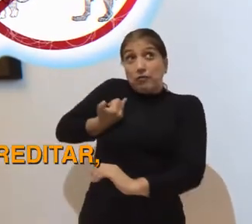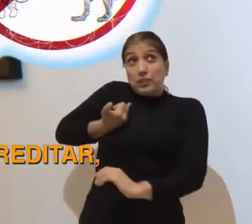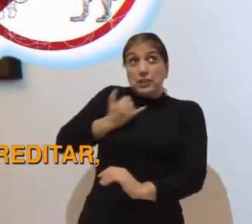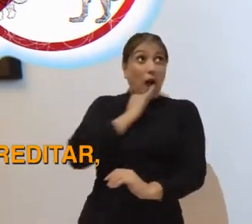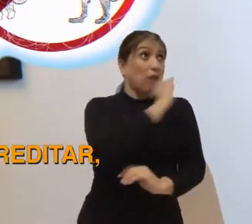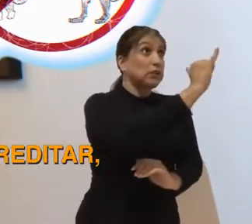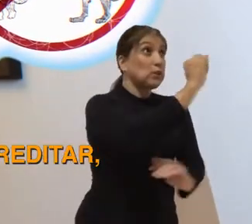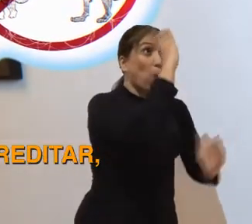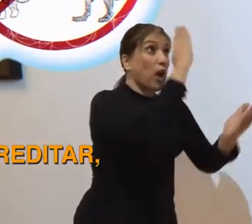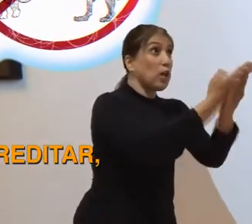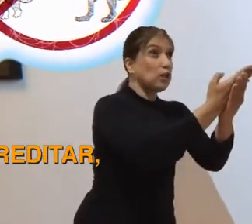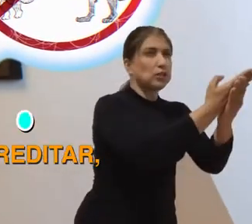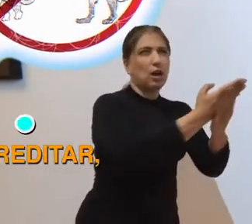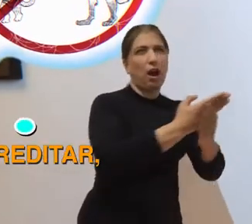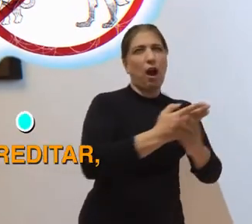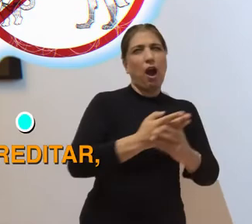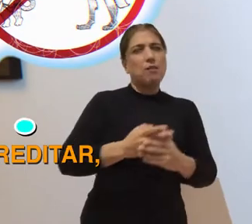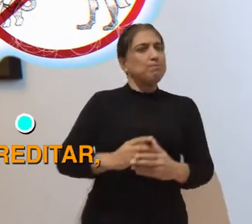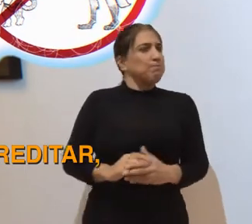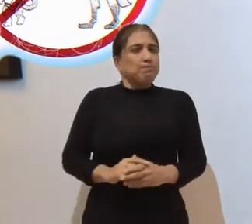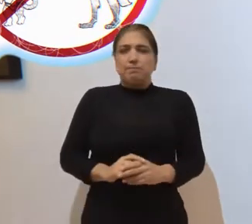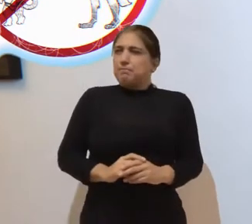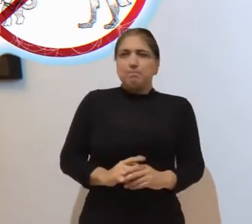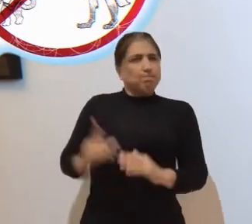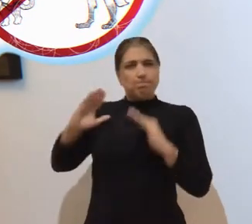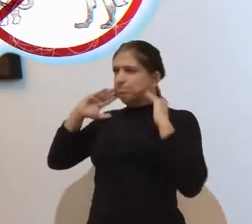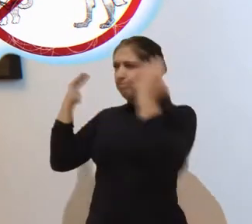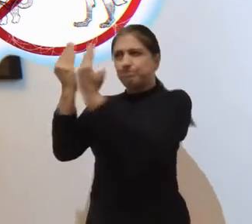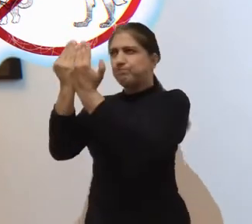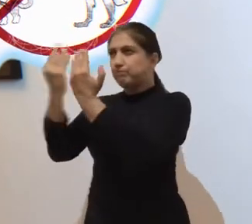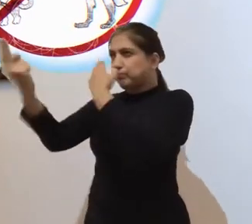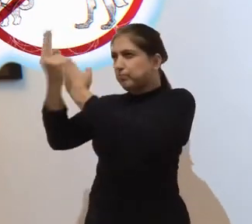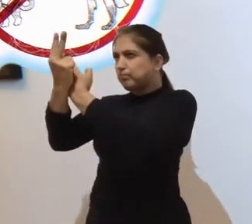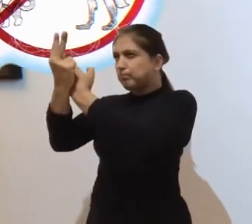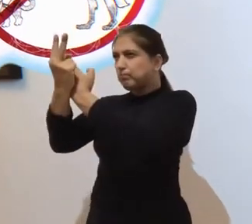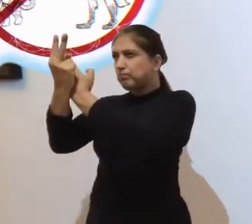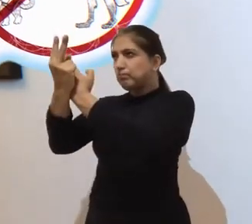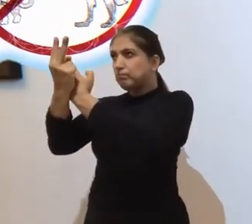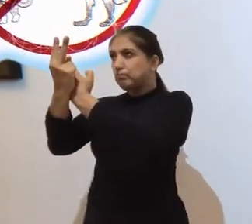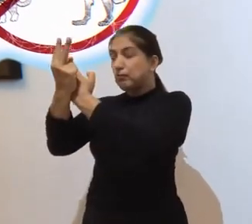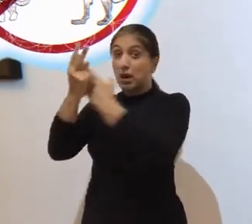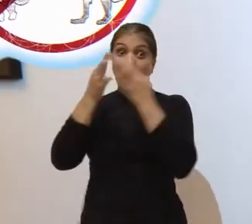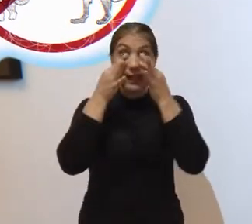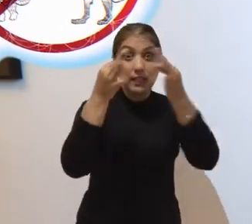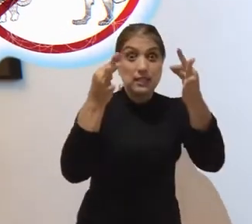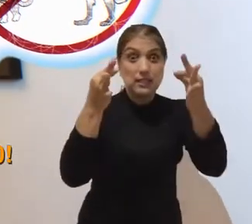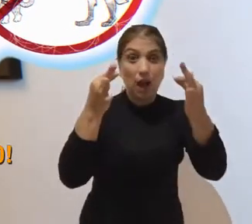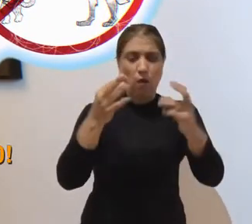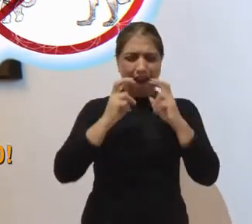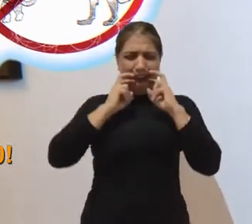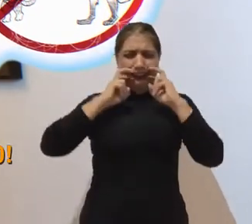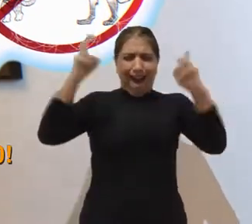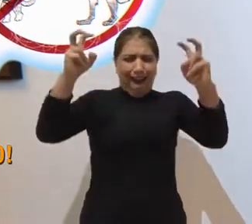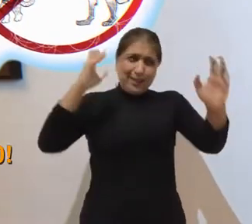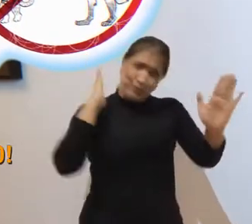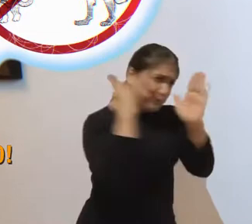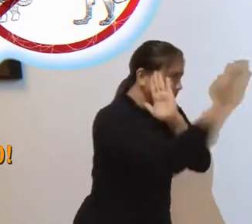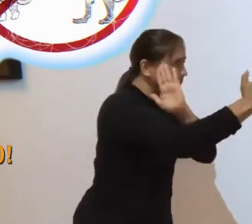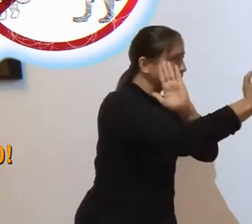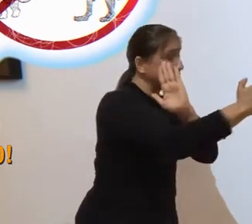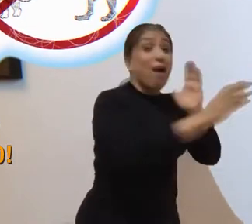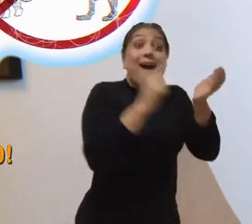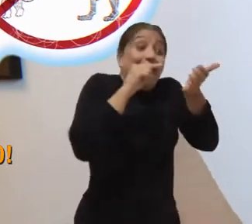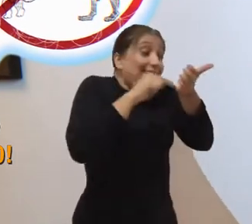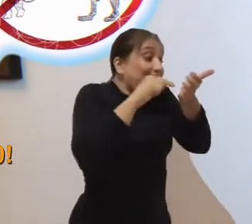que se você contar não vão acreditar. Não importa quem seja, se proteja, ouça bem. Gritar, correr, contar